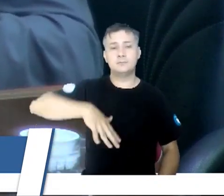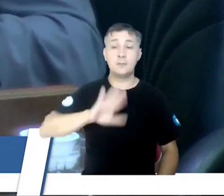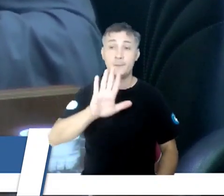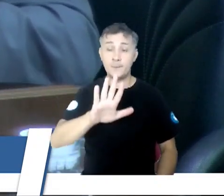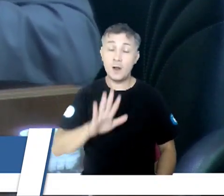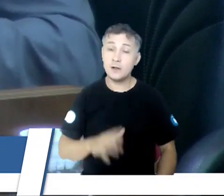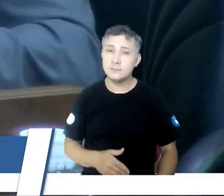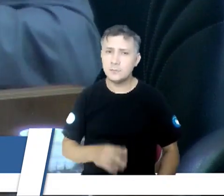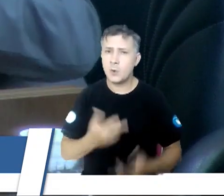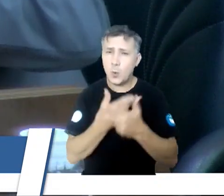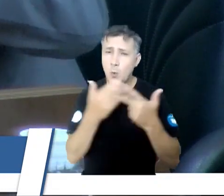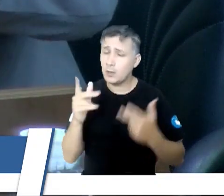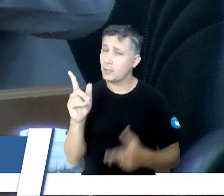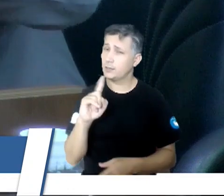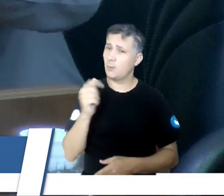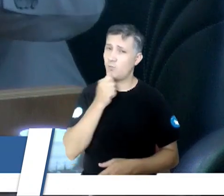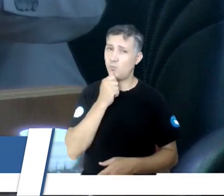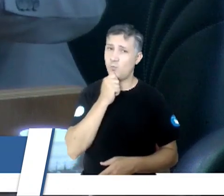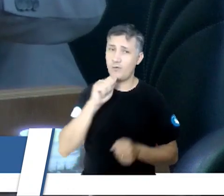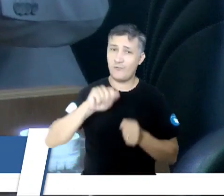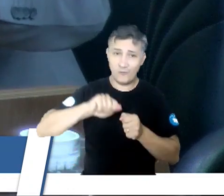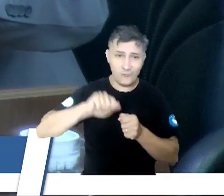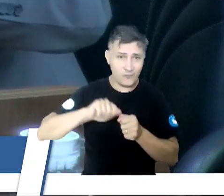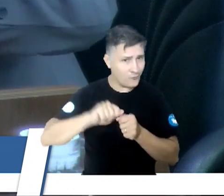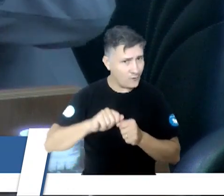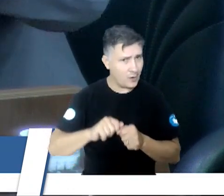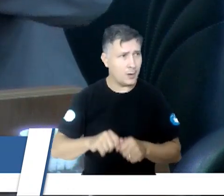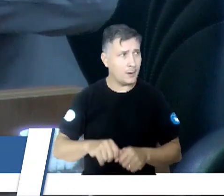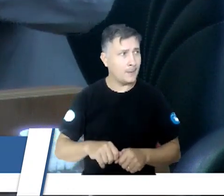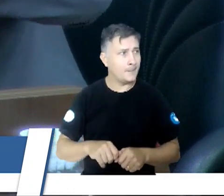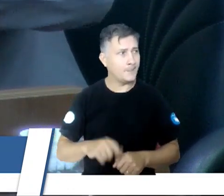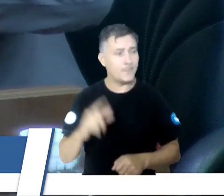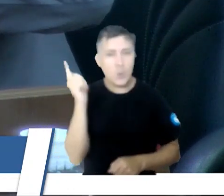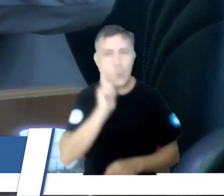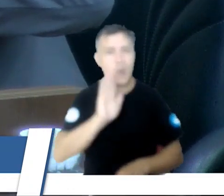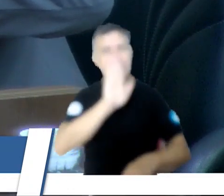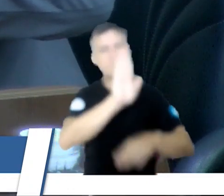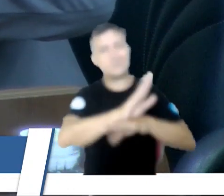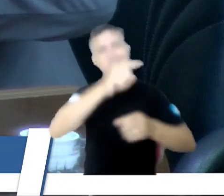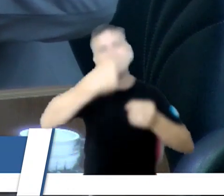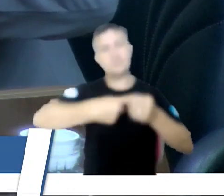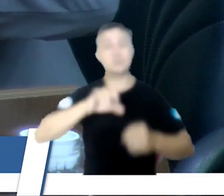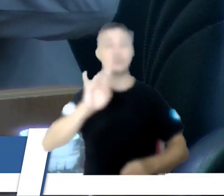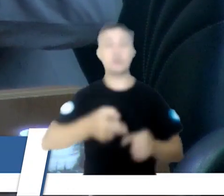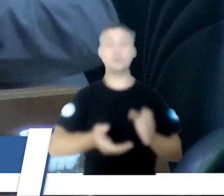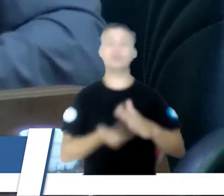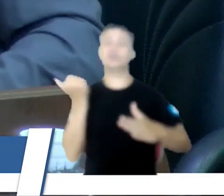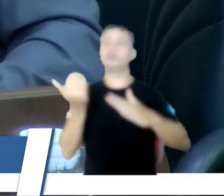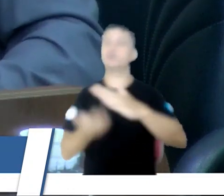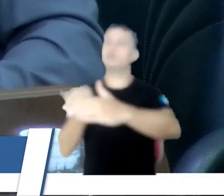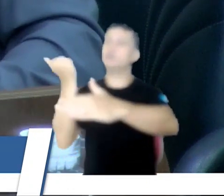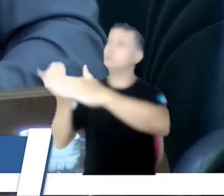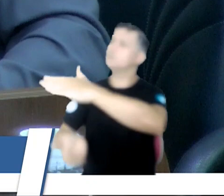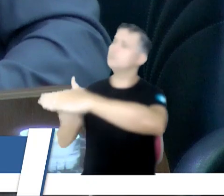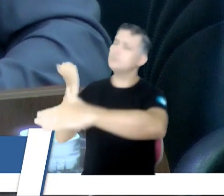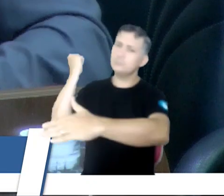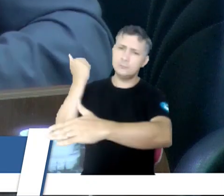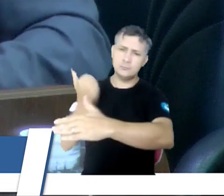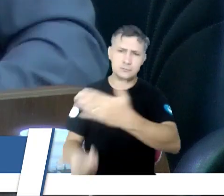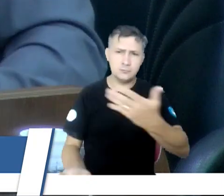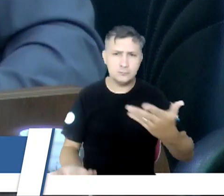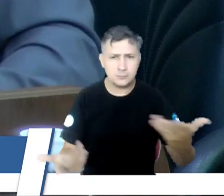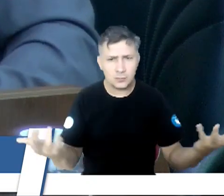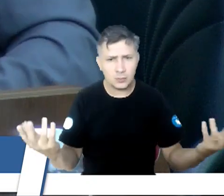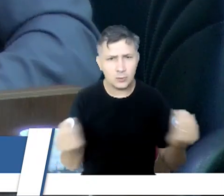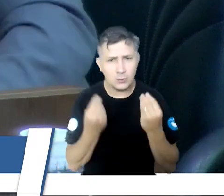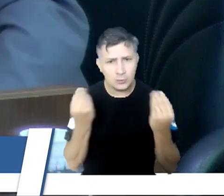feitas favoravelmente à nossa cidade. Só foram retirando as coisas nossas aqui. É. Então, cara, você fala assim, ô polícia,